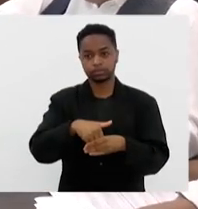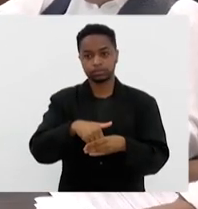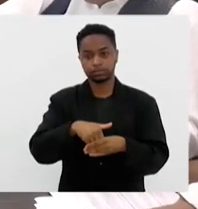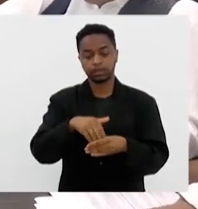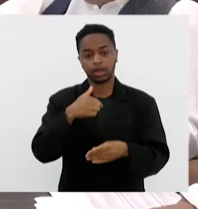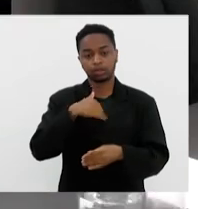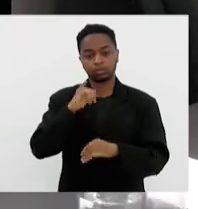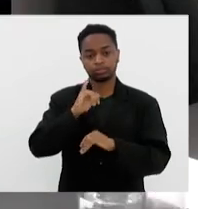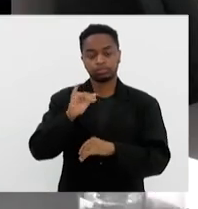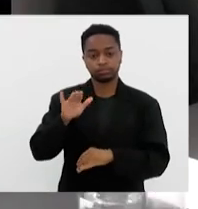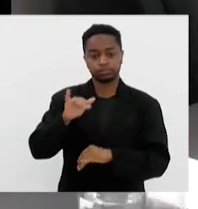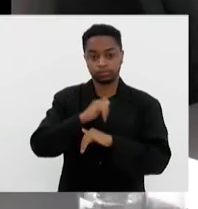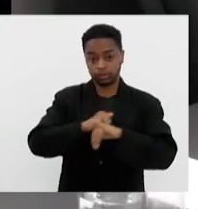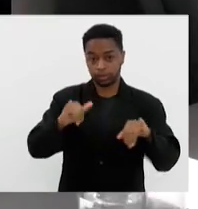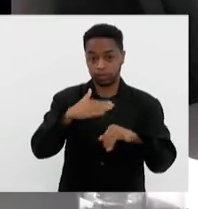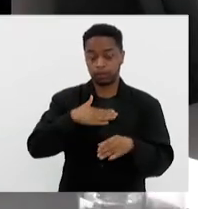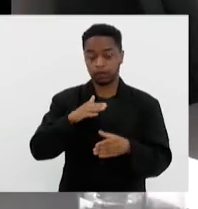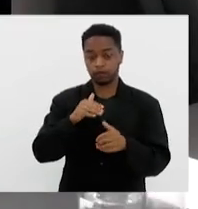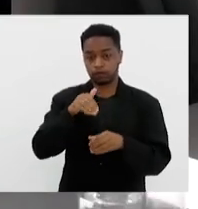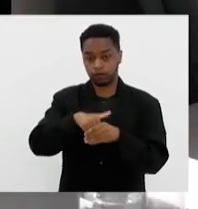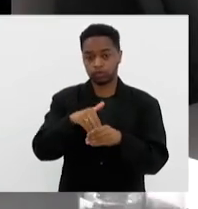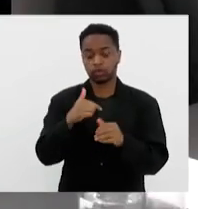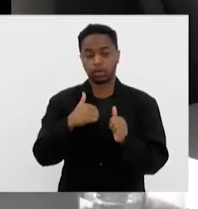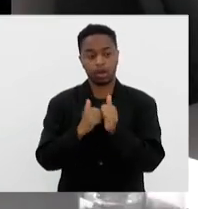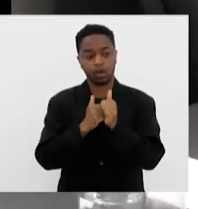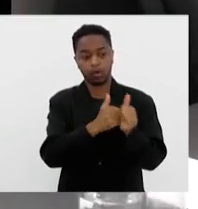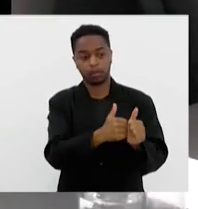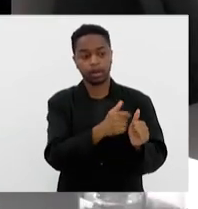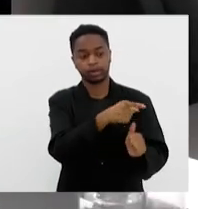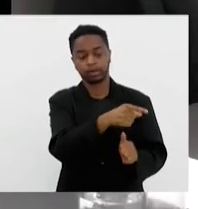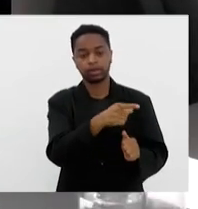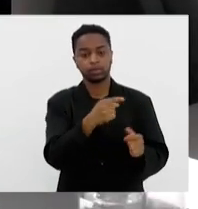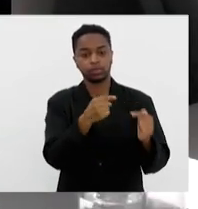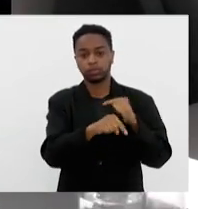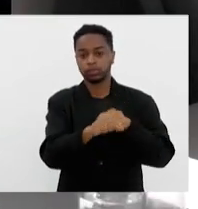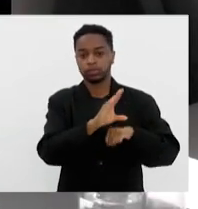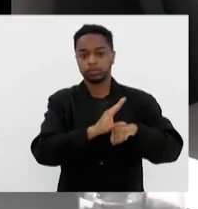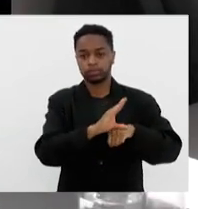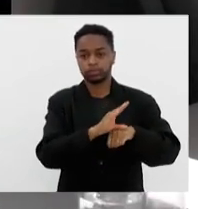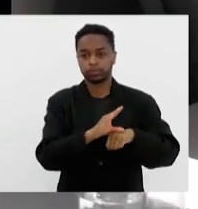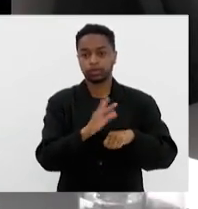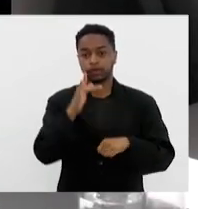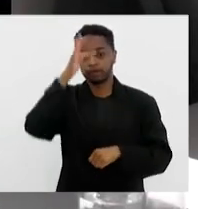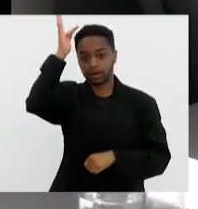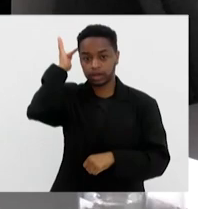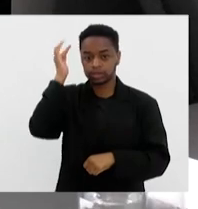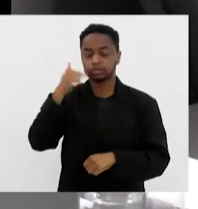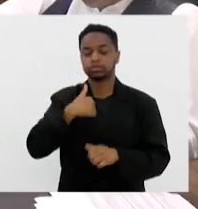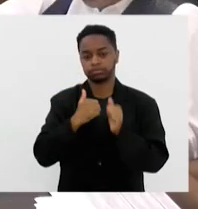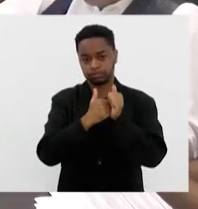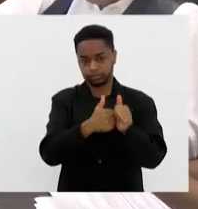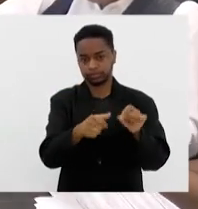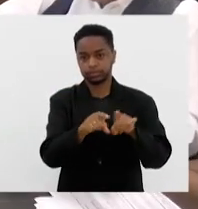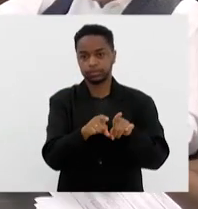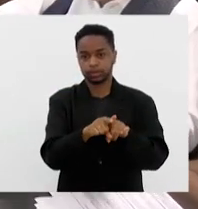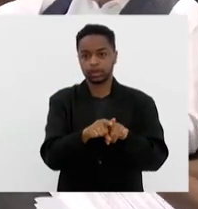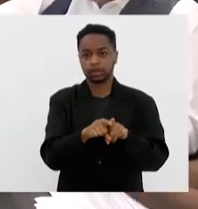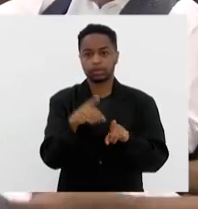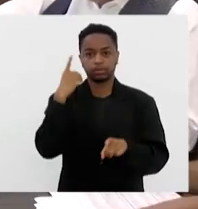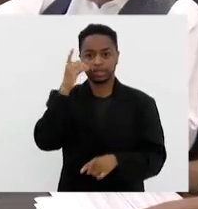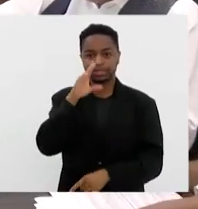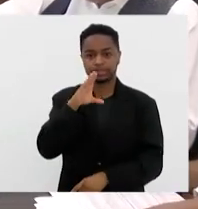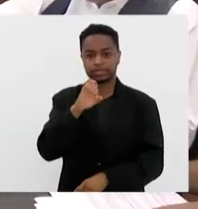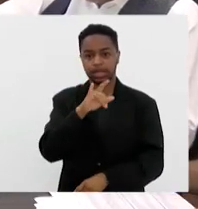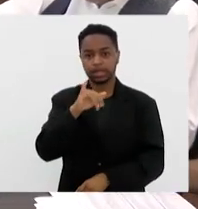já declaro meu voto, acompanho a divergência pela inconstitucionalidade do deputado Luiz Paulo. Vota deputado Fred. Acompanho a divergência. Deputada